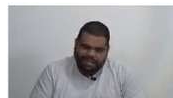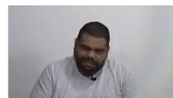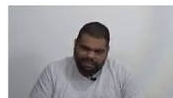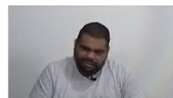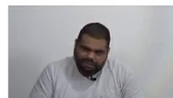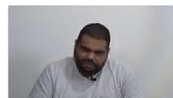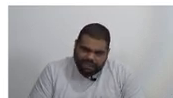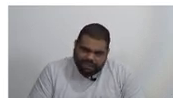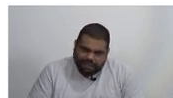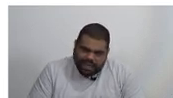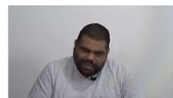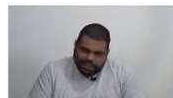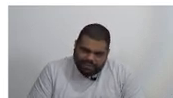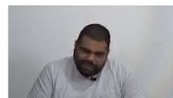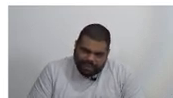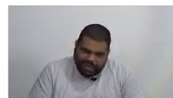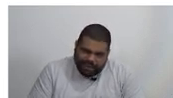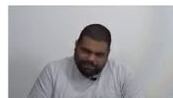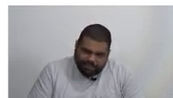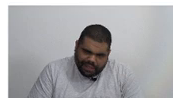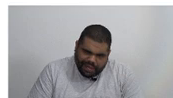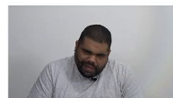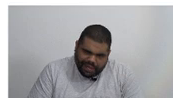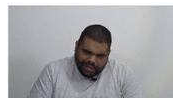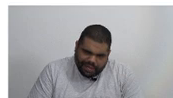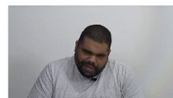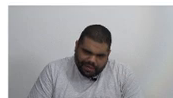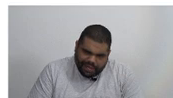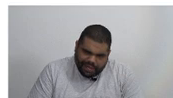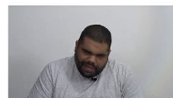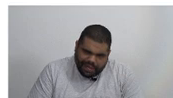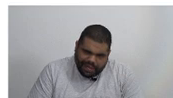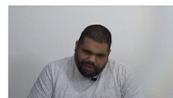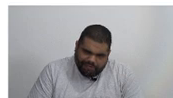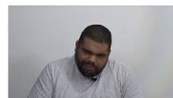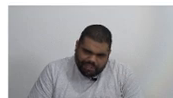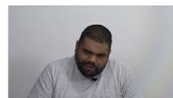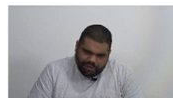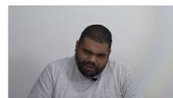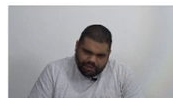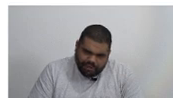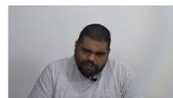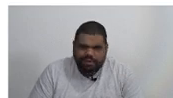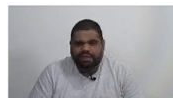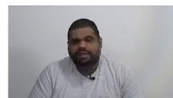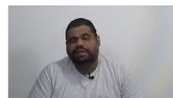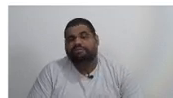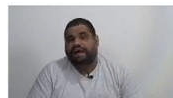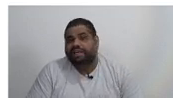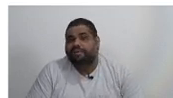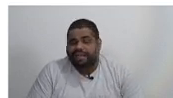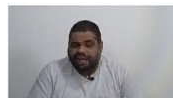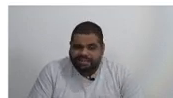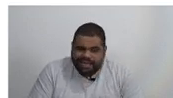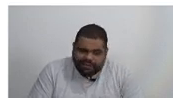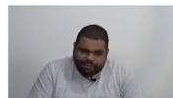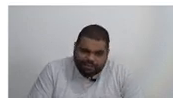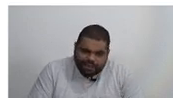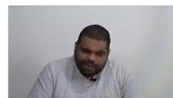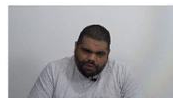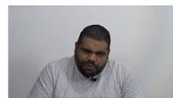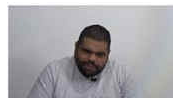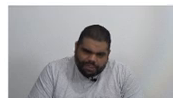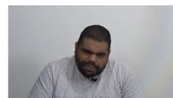encontrar as raízes? A gente vai pegar, né, a função e vai igualar a